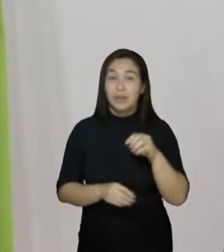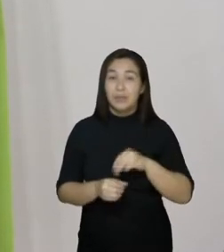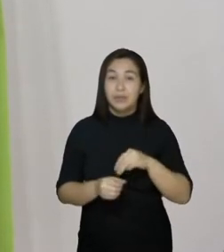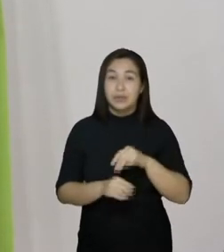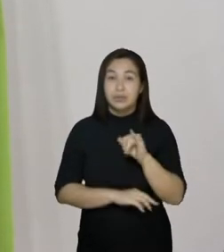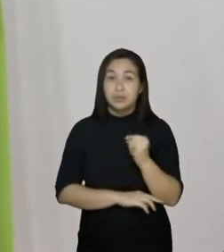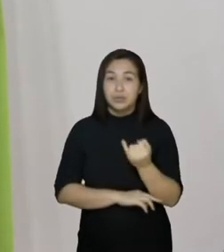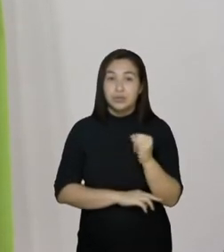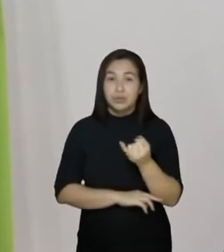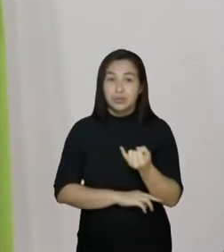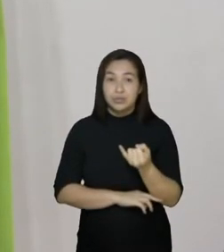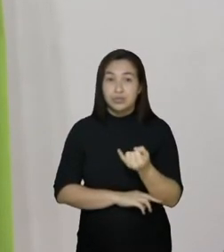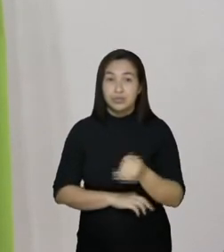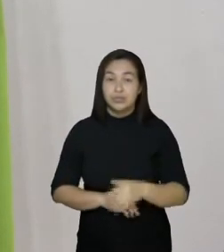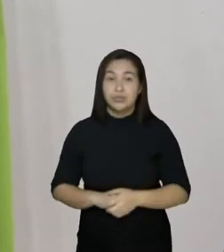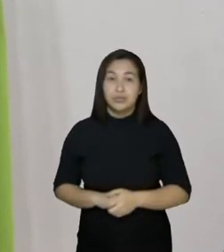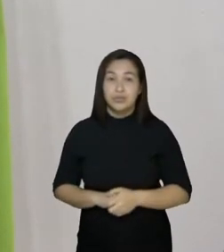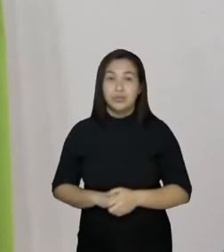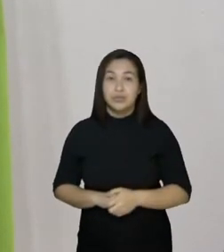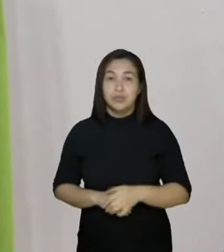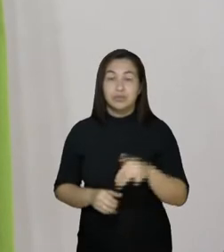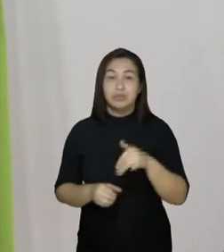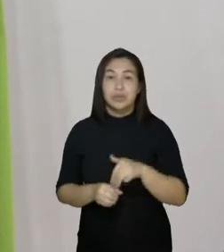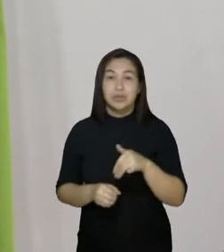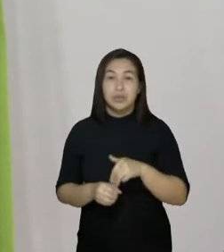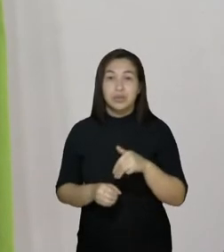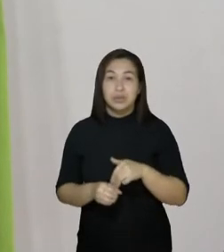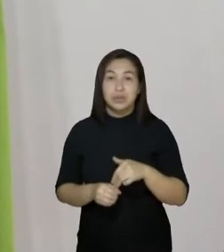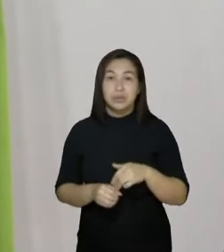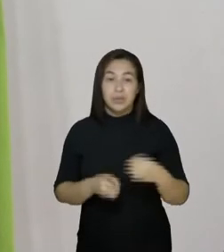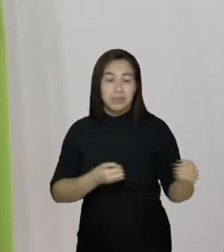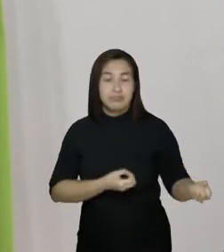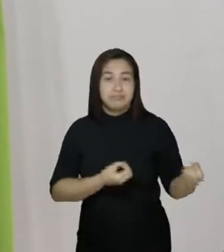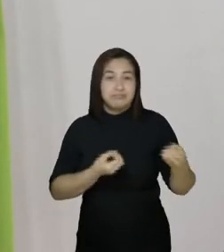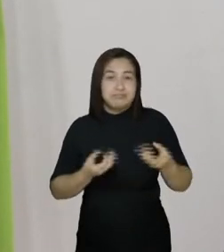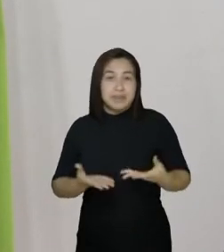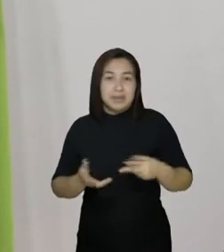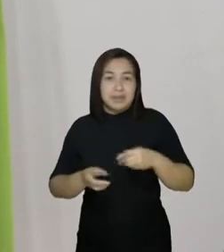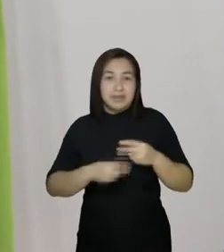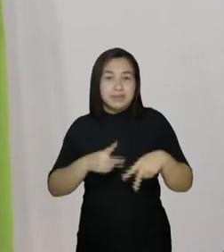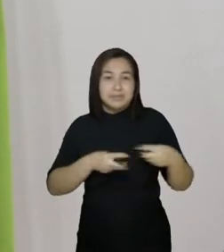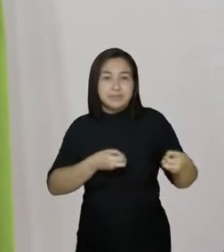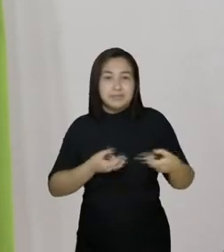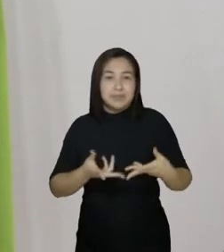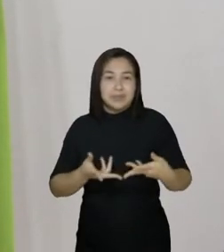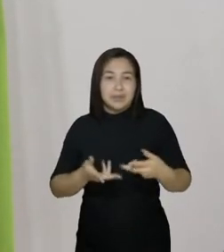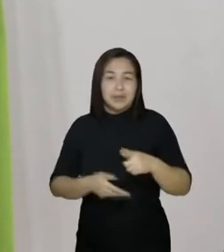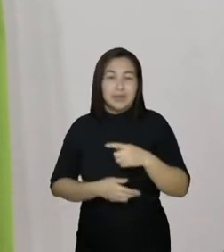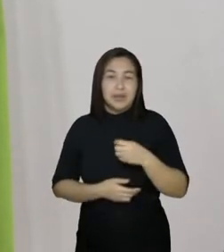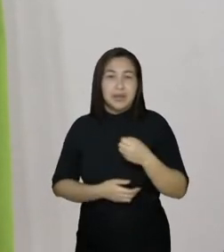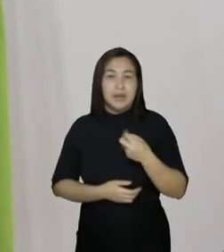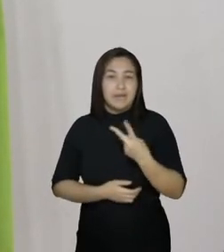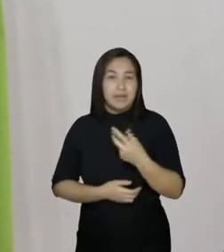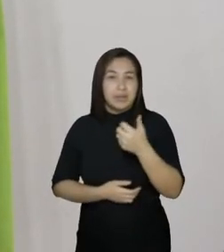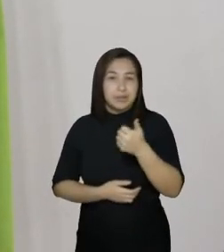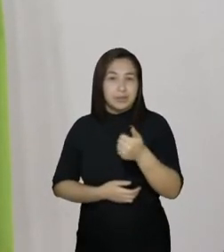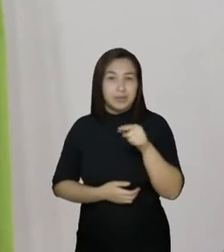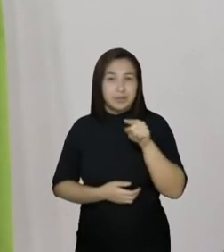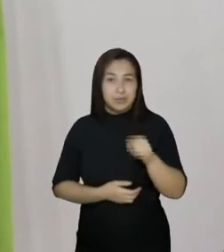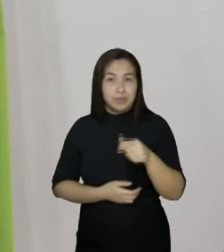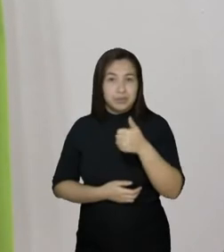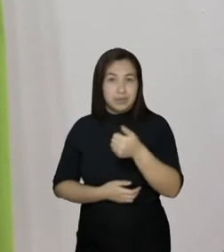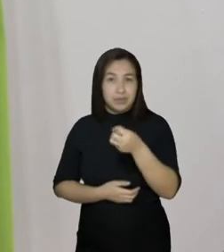senhor presidente, senhores deputados, foi uma cidade que me presenteou, né, me oportunizou 21.153